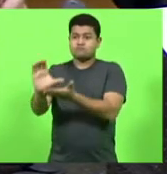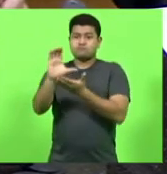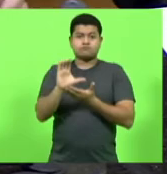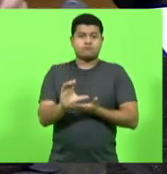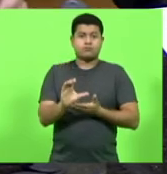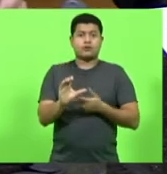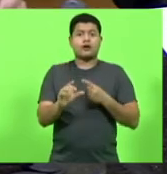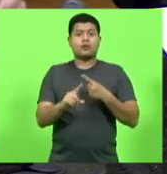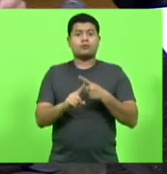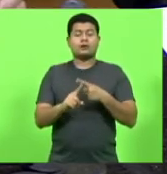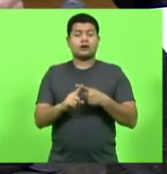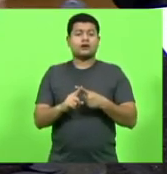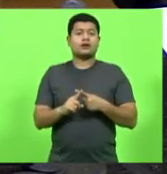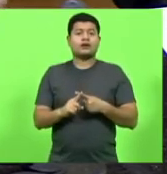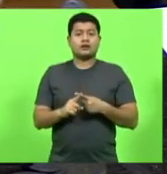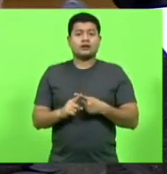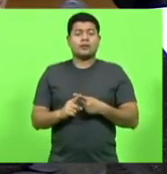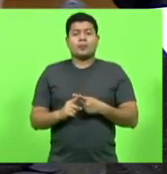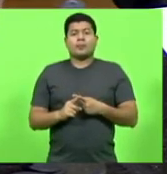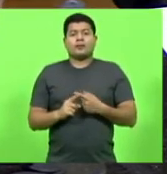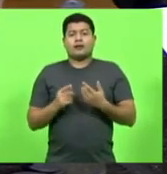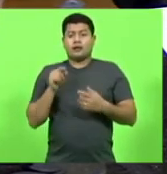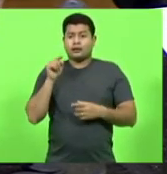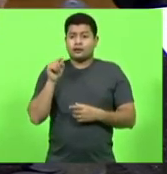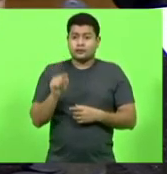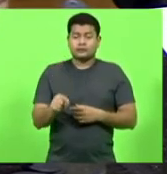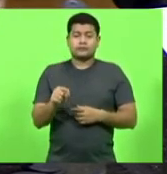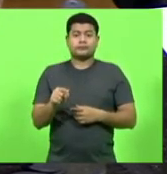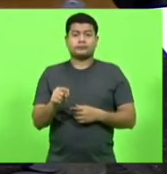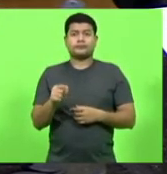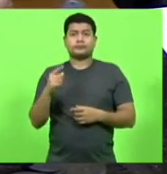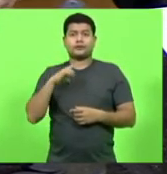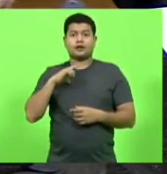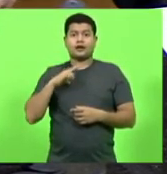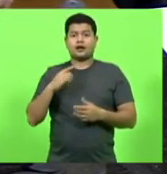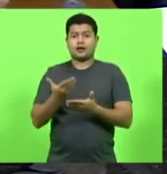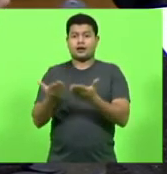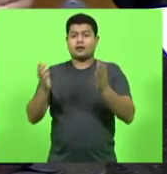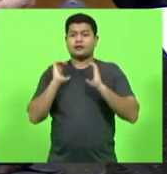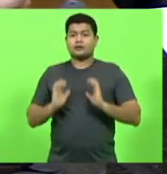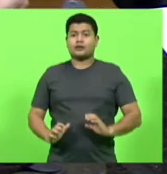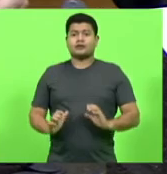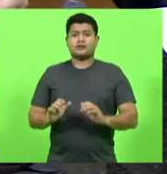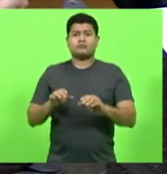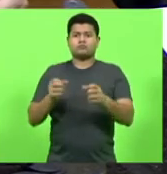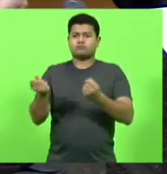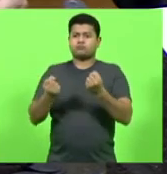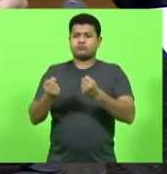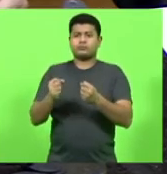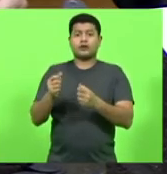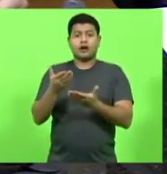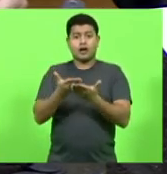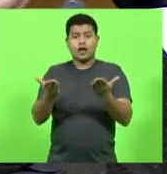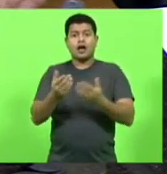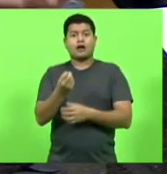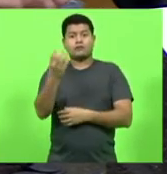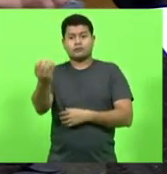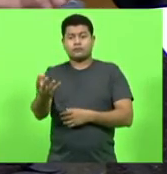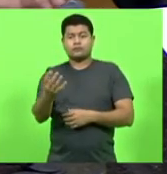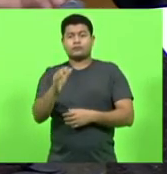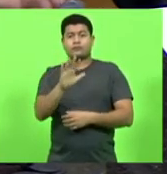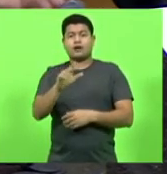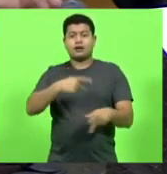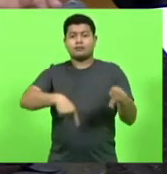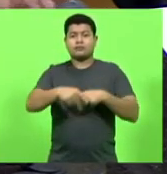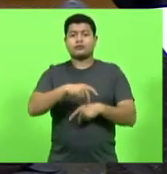Por que eu digo isso? Porque ali nós temos cidadãos que transitam, que são catarinenses, quando se fala do investimento